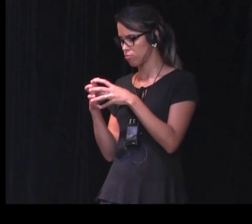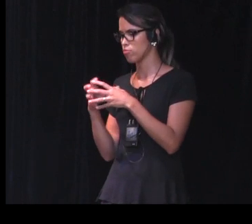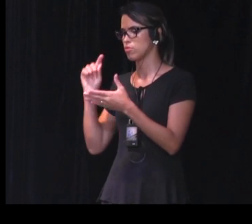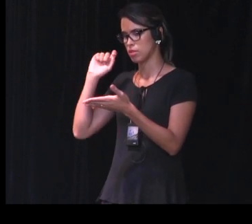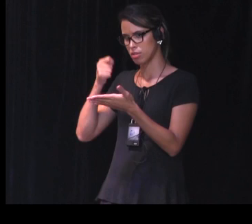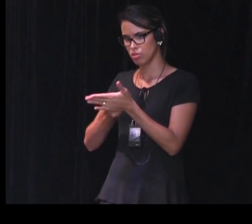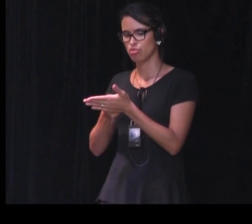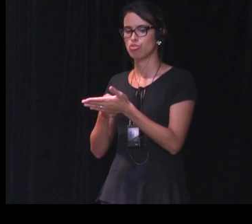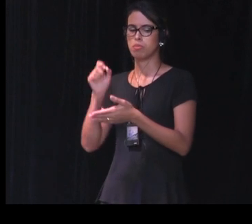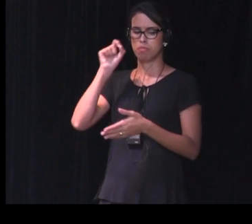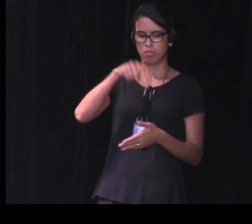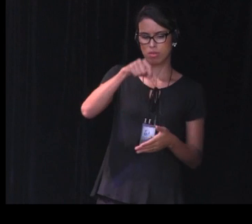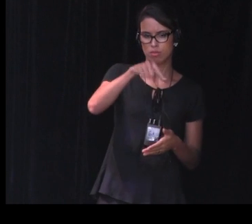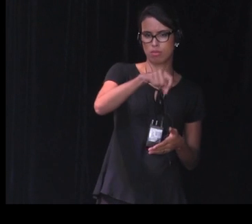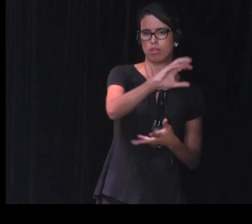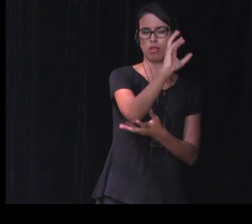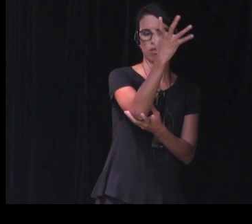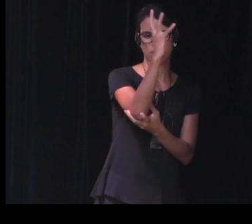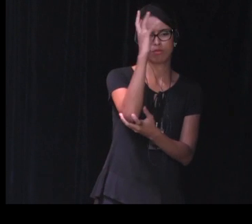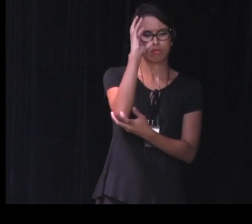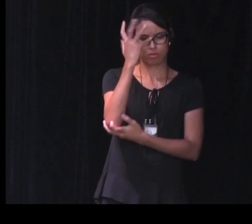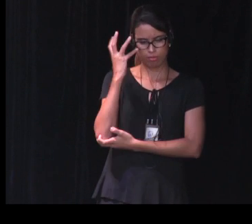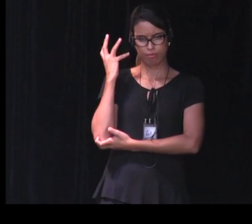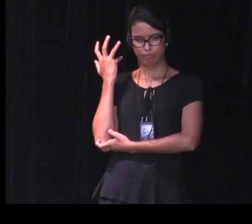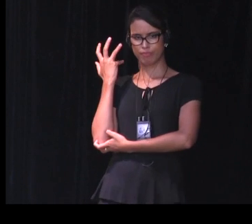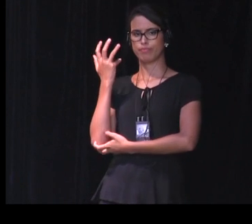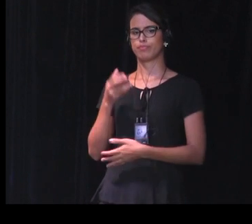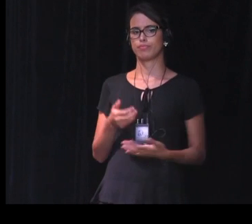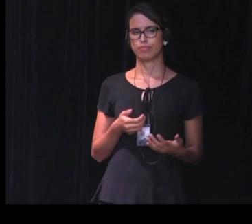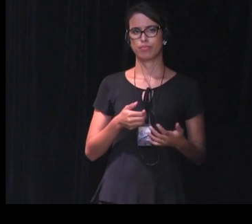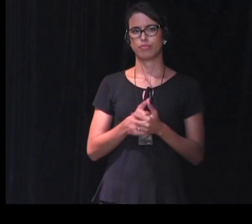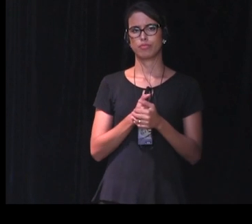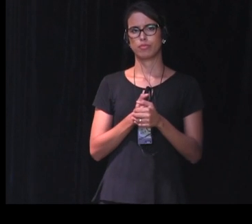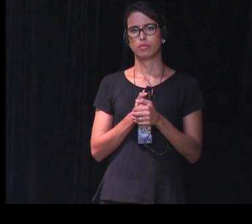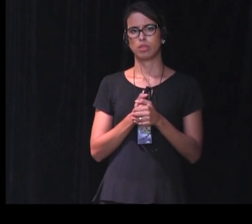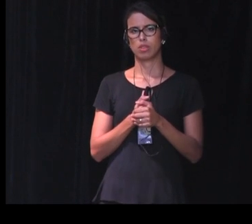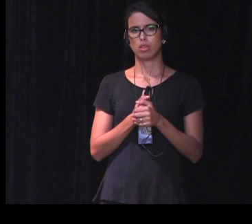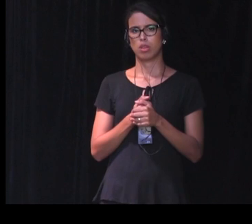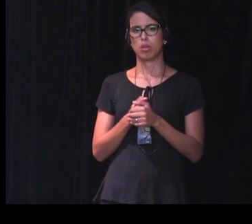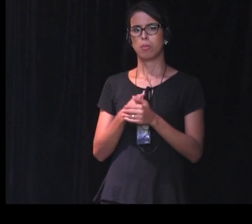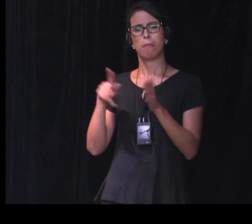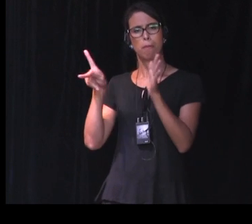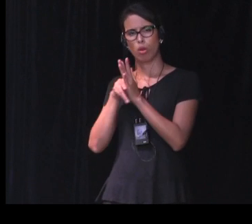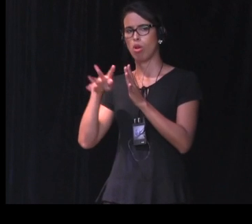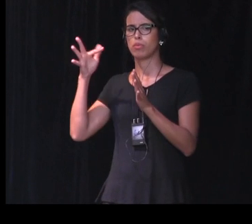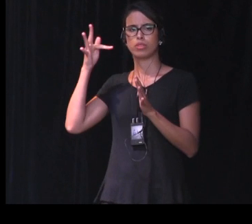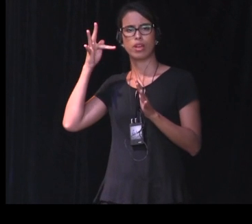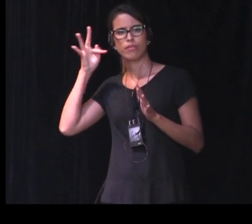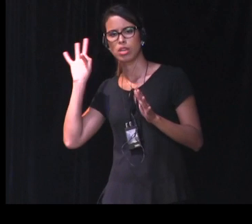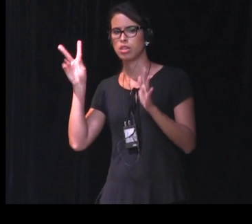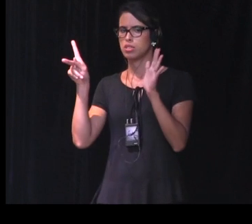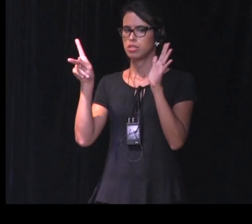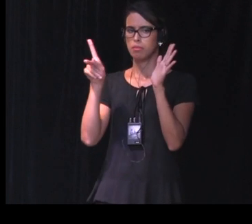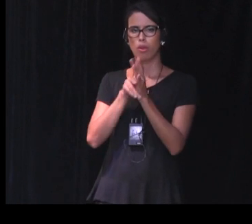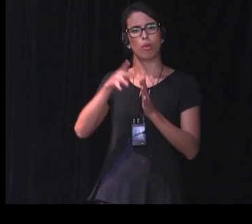uma quantidade de árvores, entre os que importam os álamos da Lombardia, os plátanos da